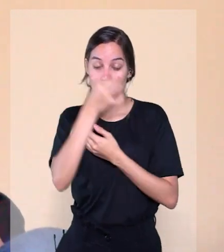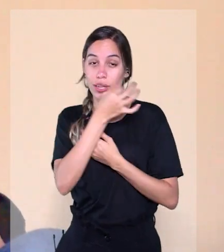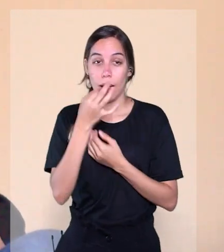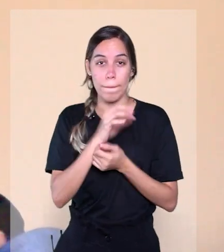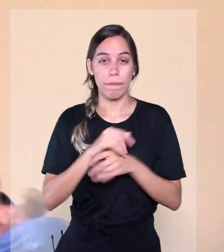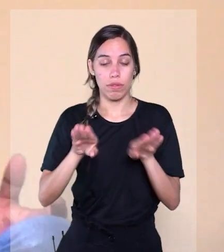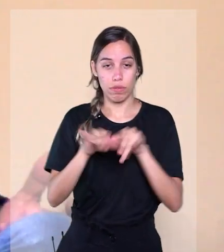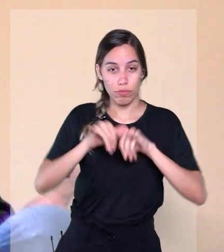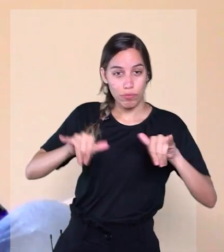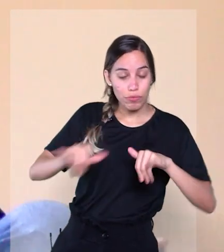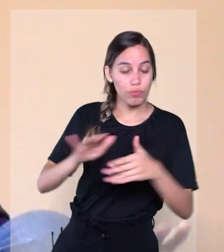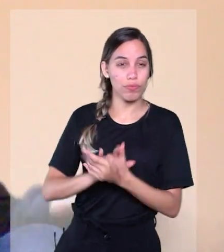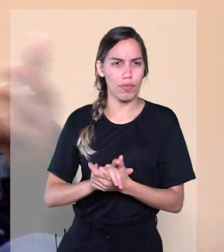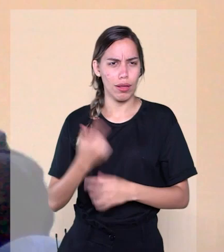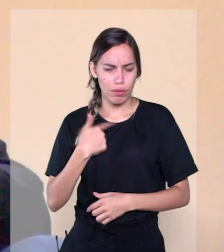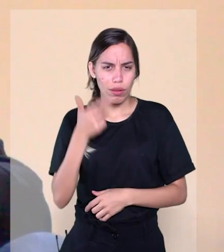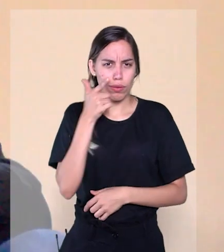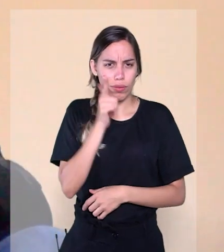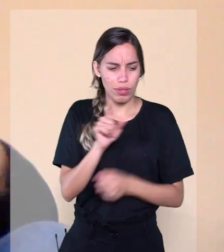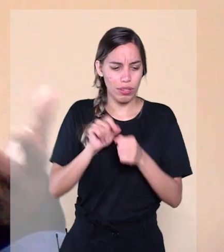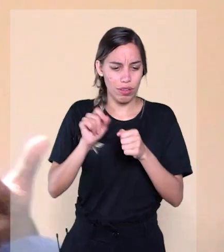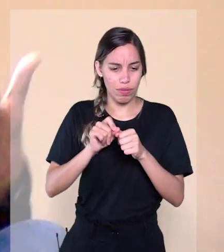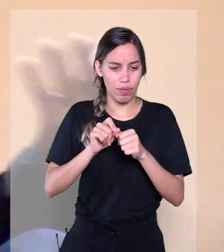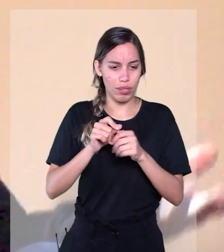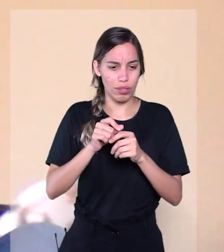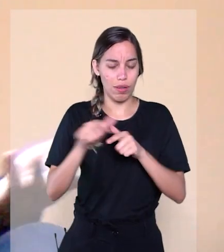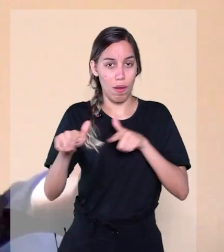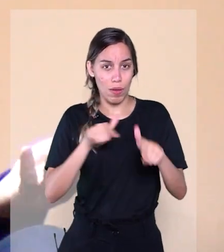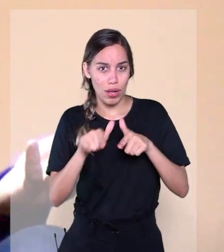Que eu consegui fazer isso, eu consegui fazer o projeto da Amazônia